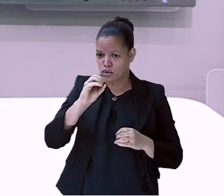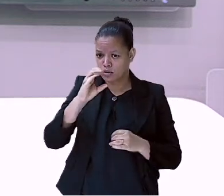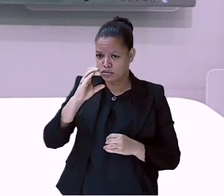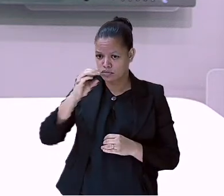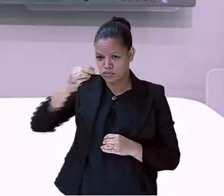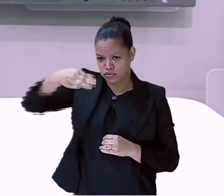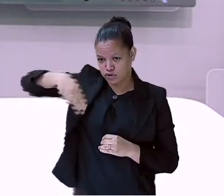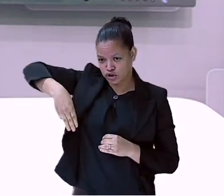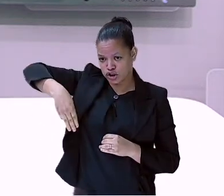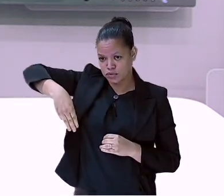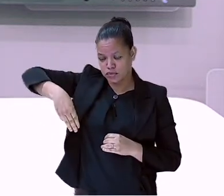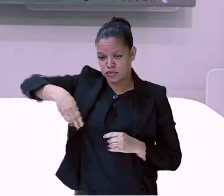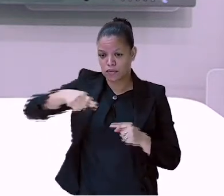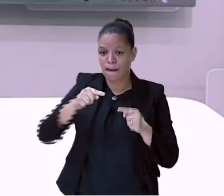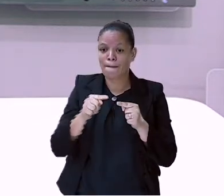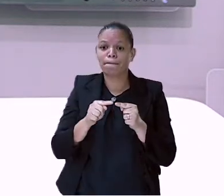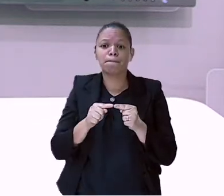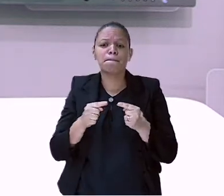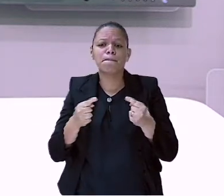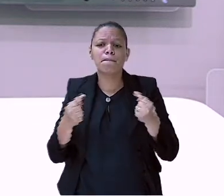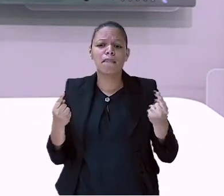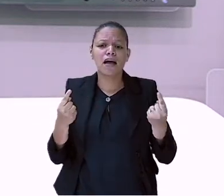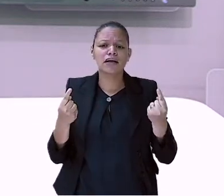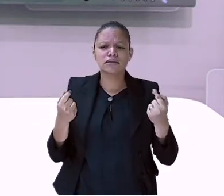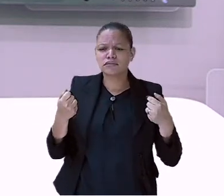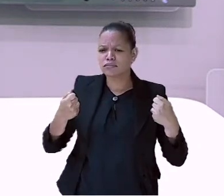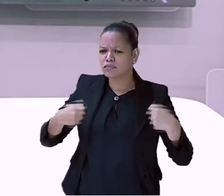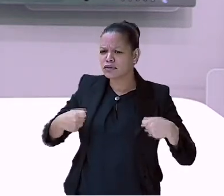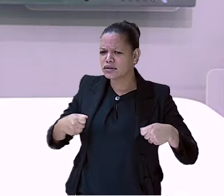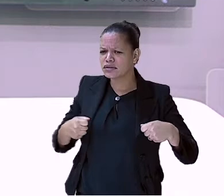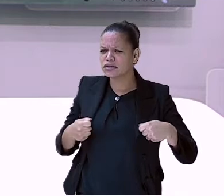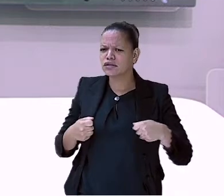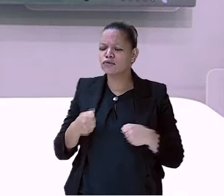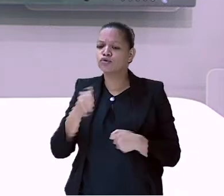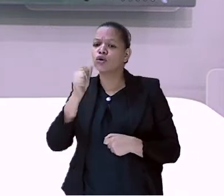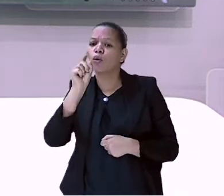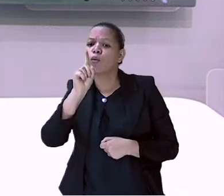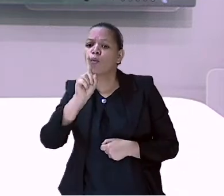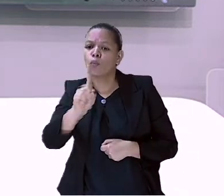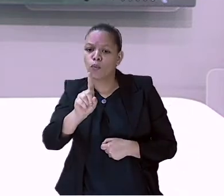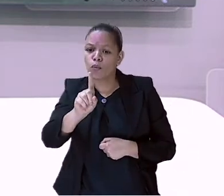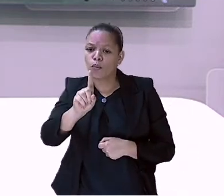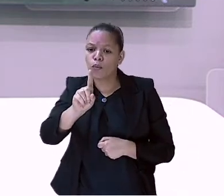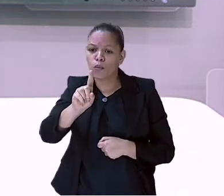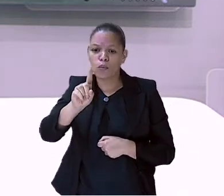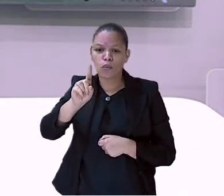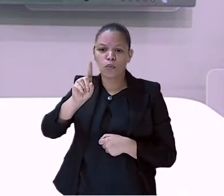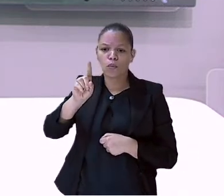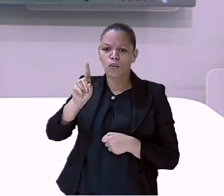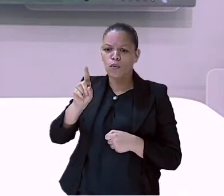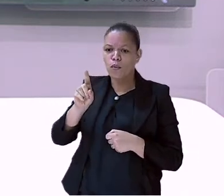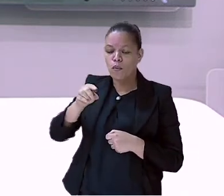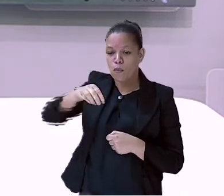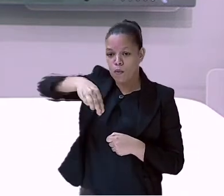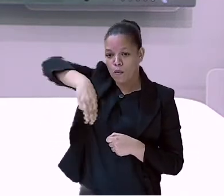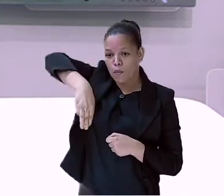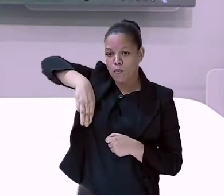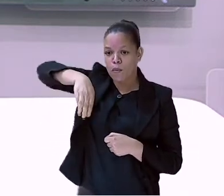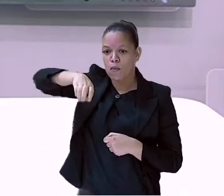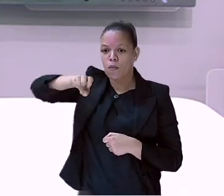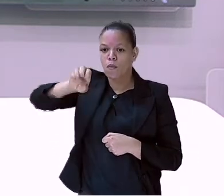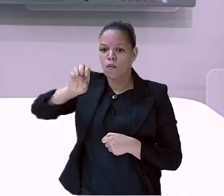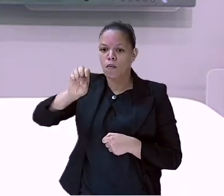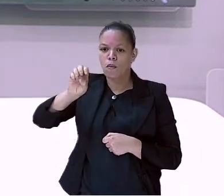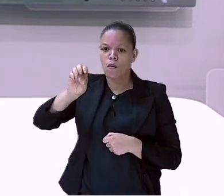ter 1 metro, eu preciso de 100 centímetros. Então, o metro, olha, ele equivale aqui, ó,